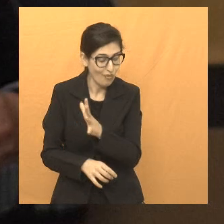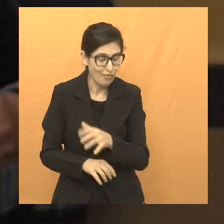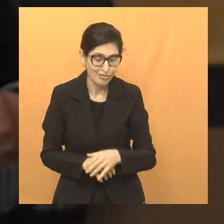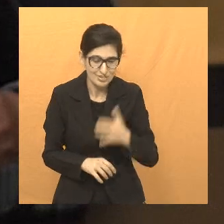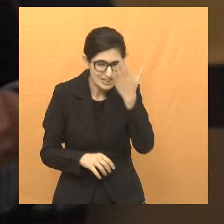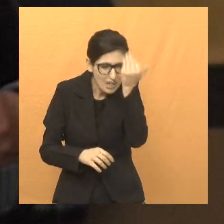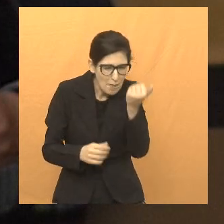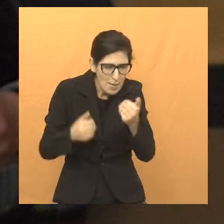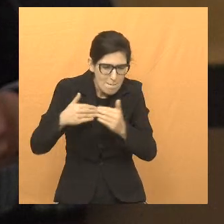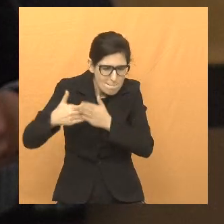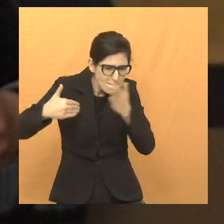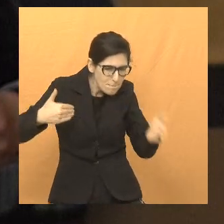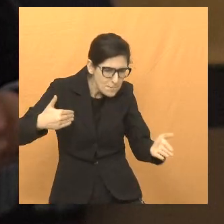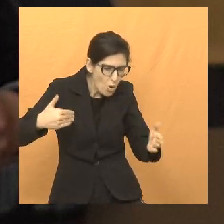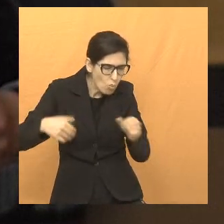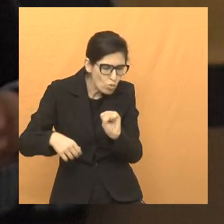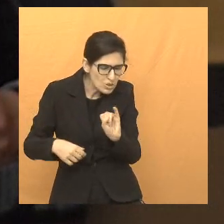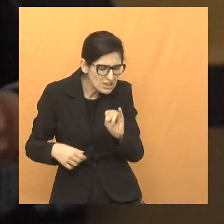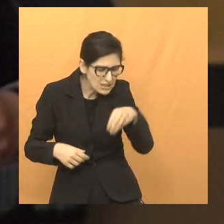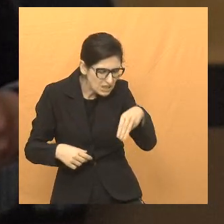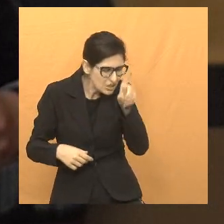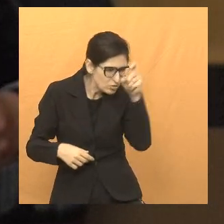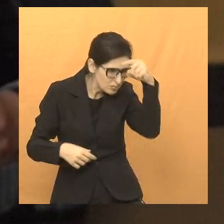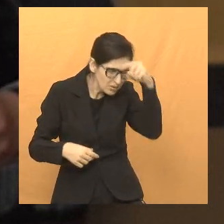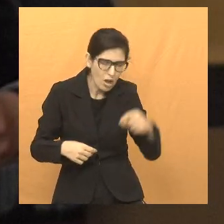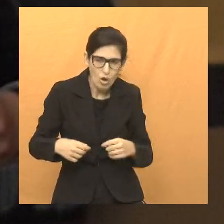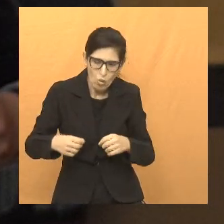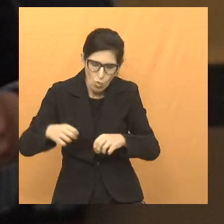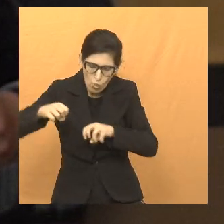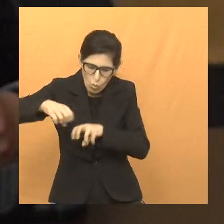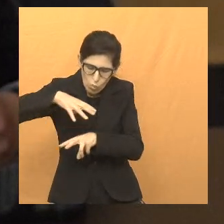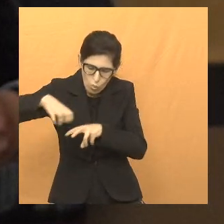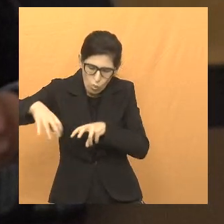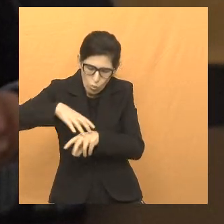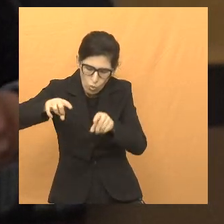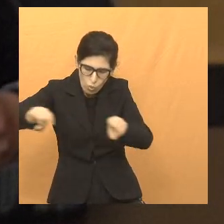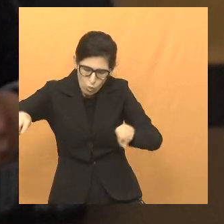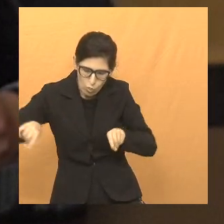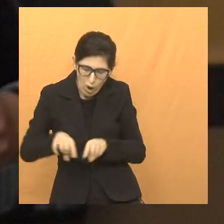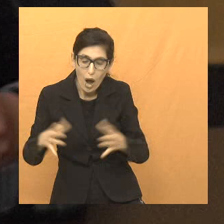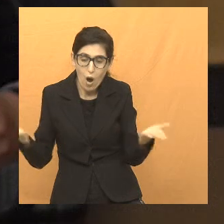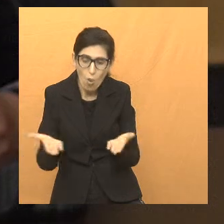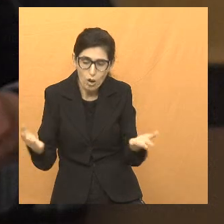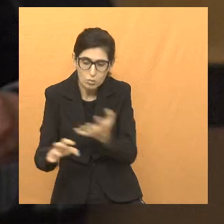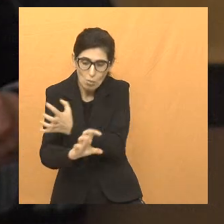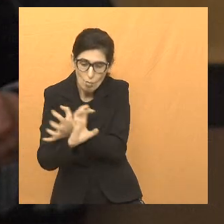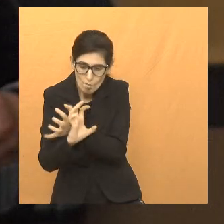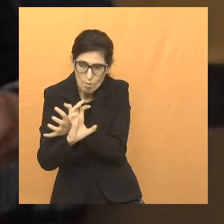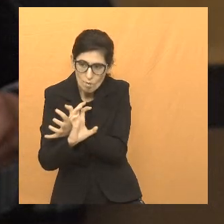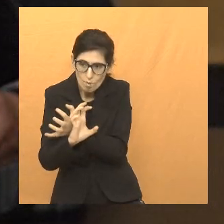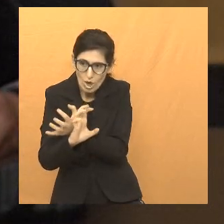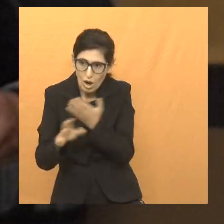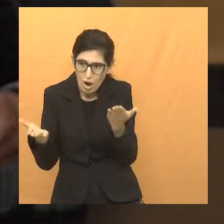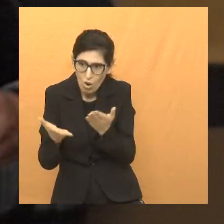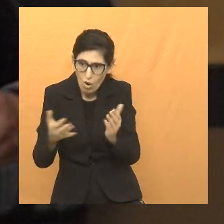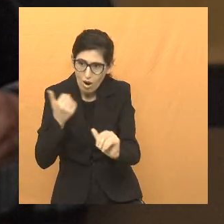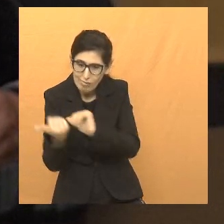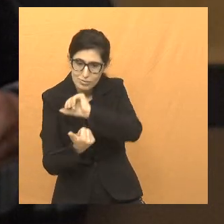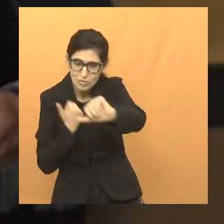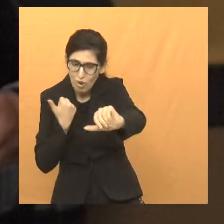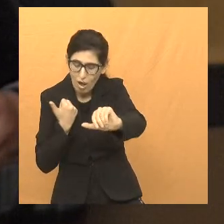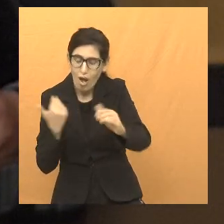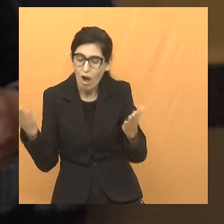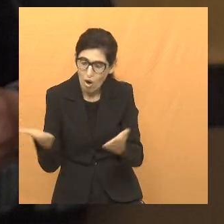tem do lado do SIM, ele já foi esvaziado completamente para utilizar de acordo com o fim que ele